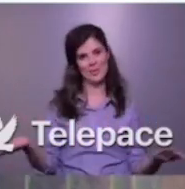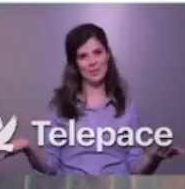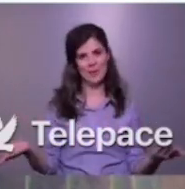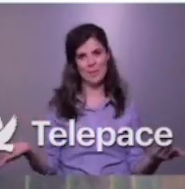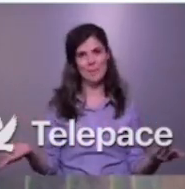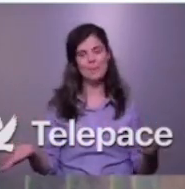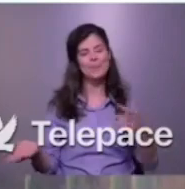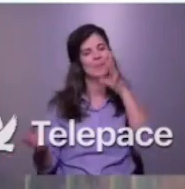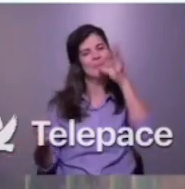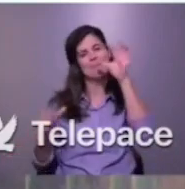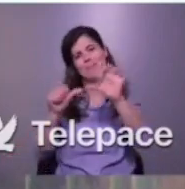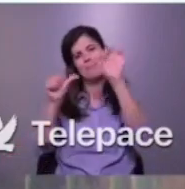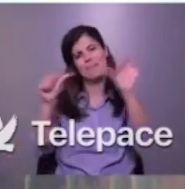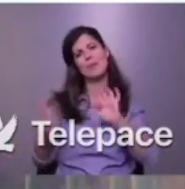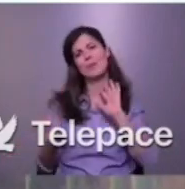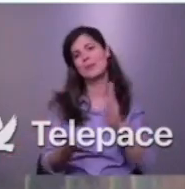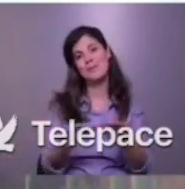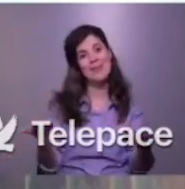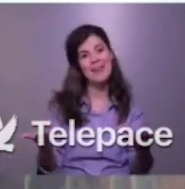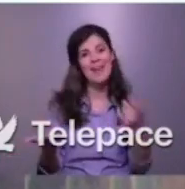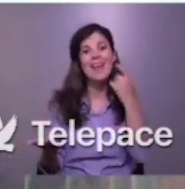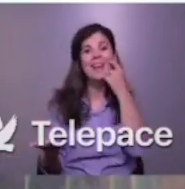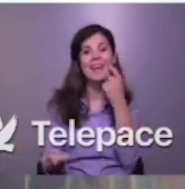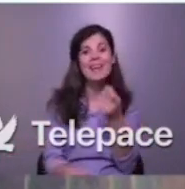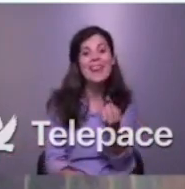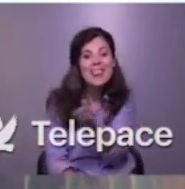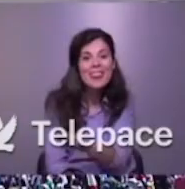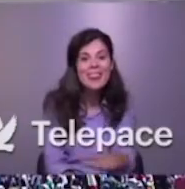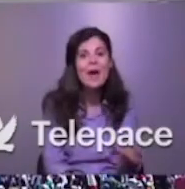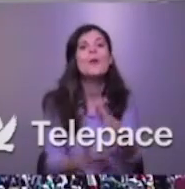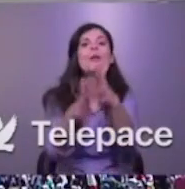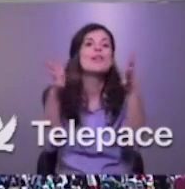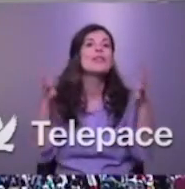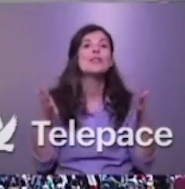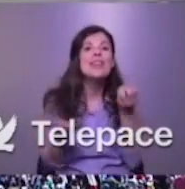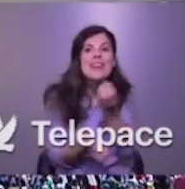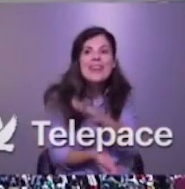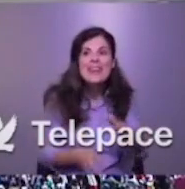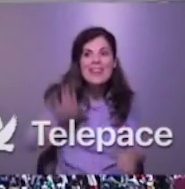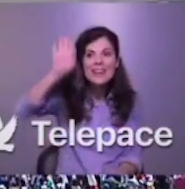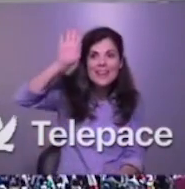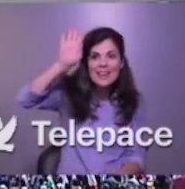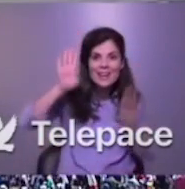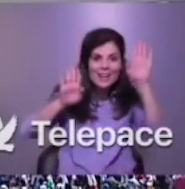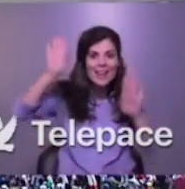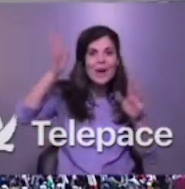ultimissima parola per i più piccoli. Quando stanno, levantem a